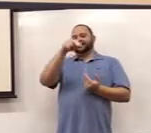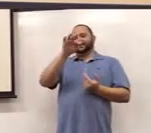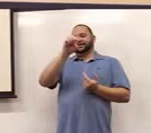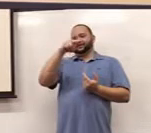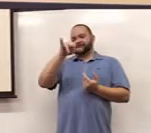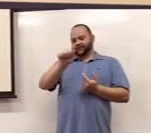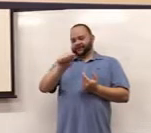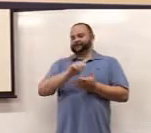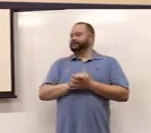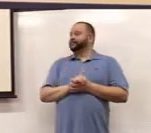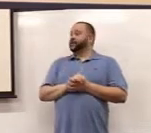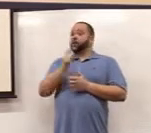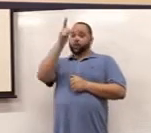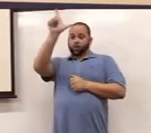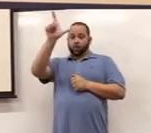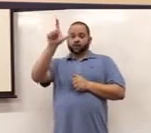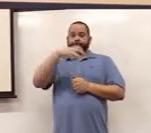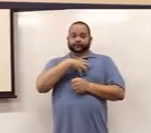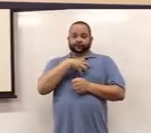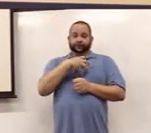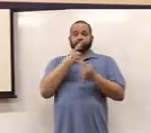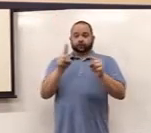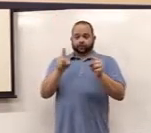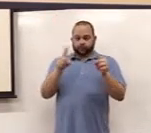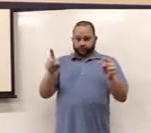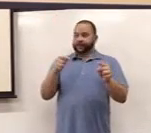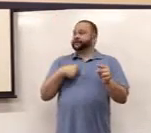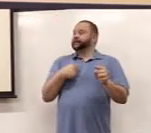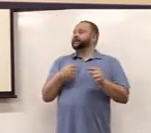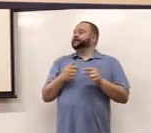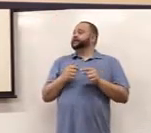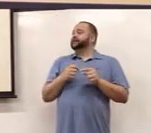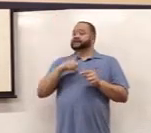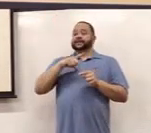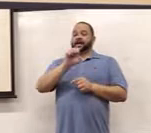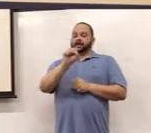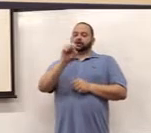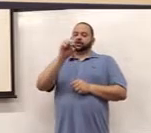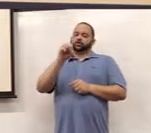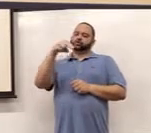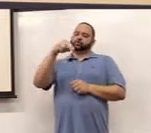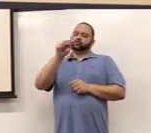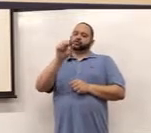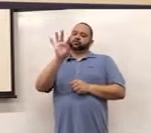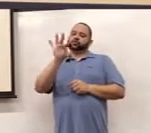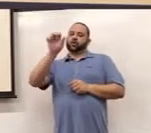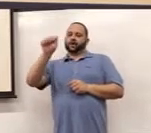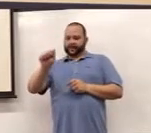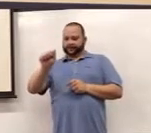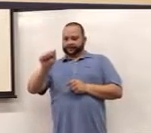Um outro jeito de música instrumental que a gente tem, que a gente está falando sempre de música instrumental, é a sonata, que é o contrário da